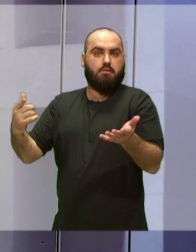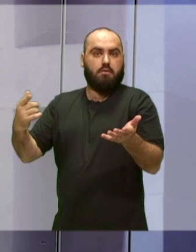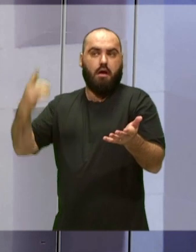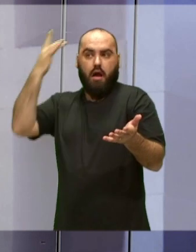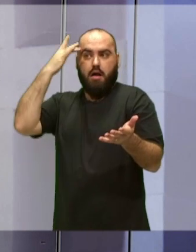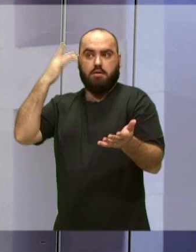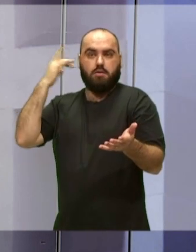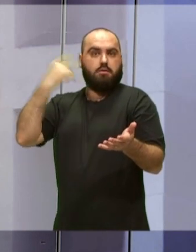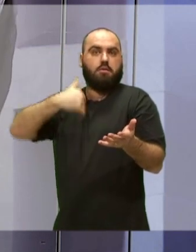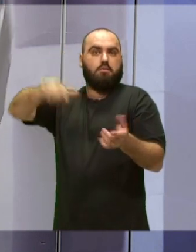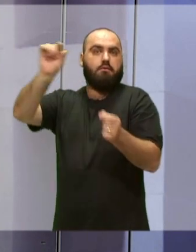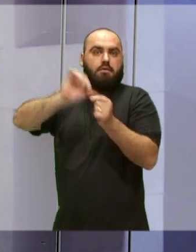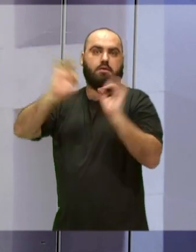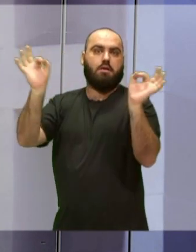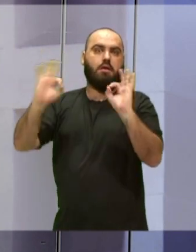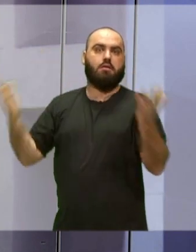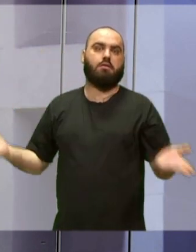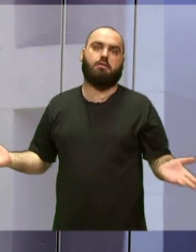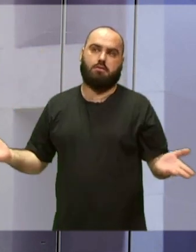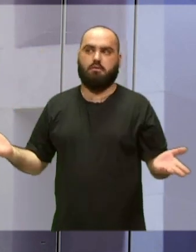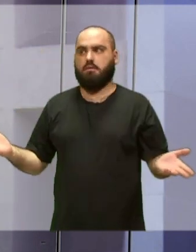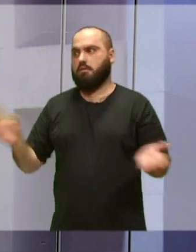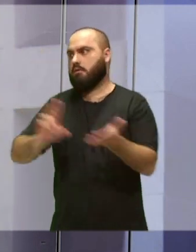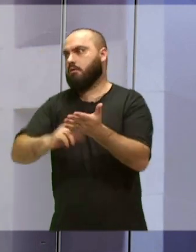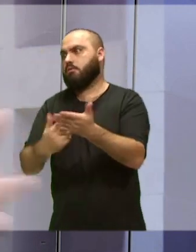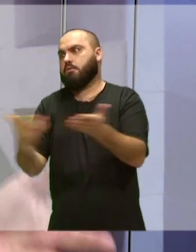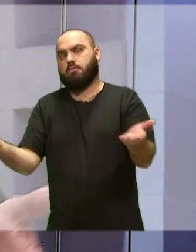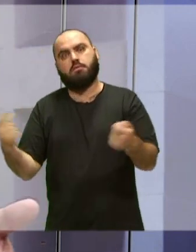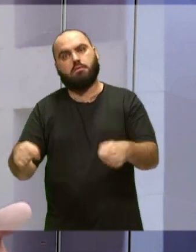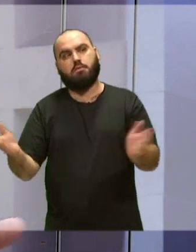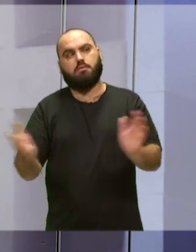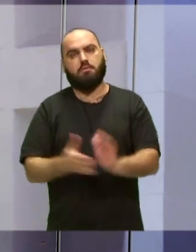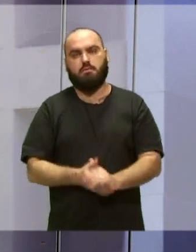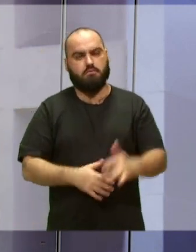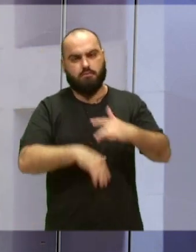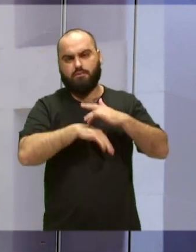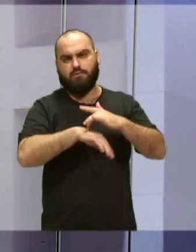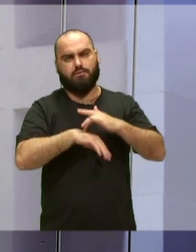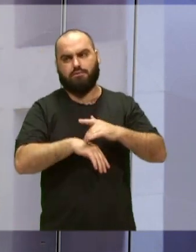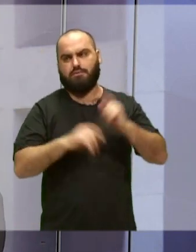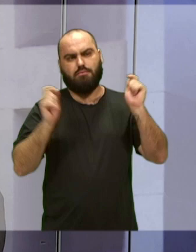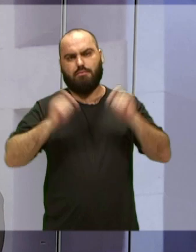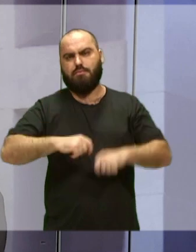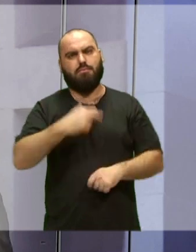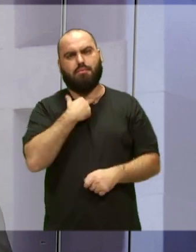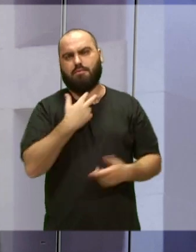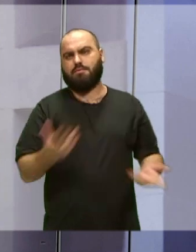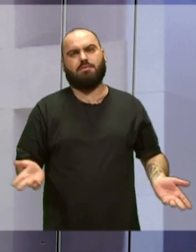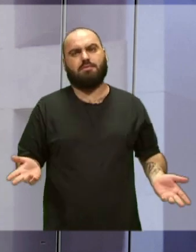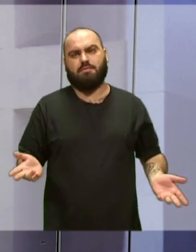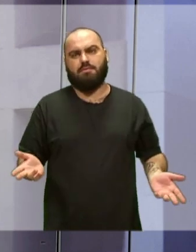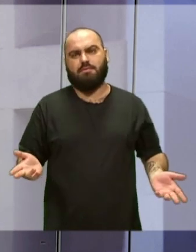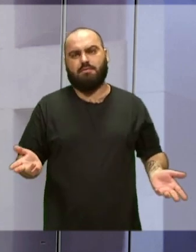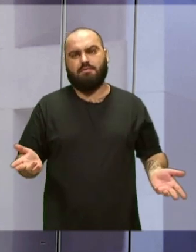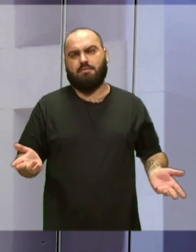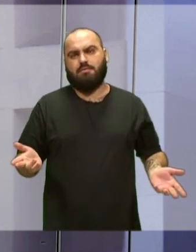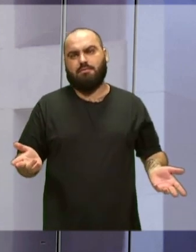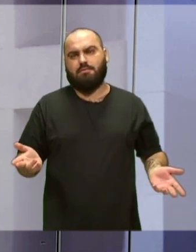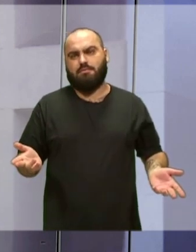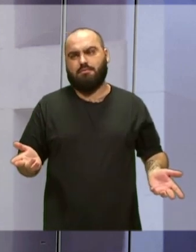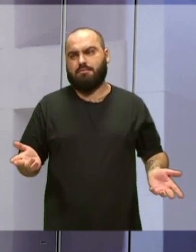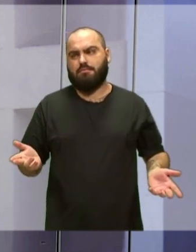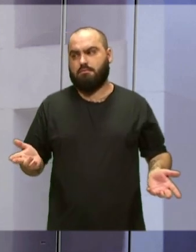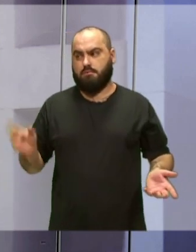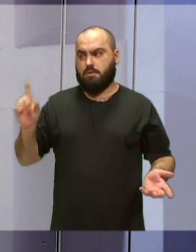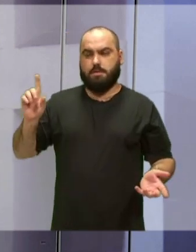ia traduzir essa folha Ah para com isso então esses Absurdos não não poem acontecer nós não estamos tratando de de um de um um